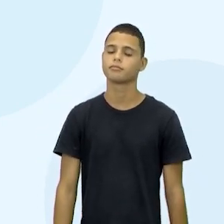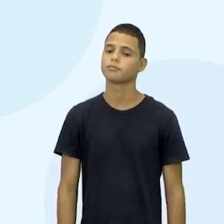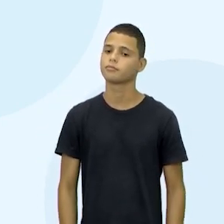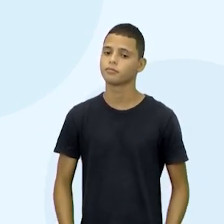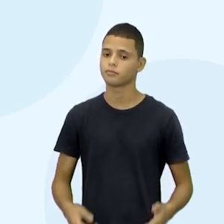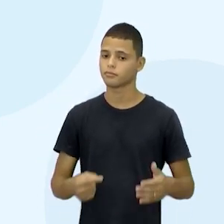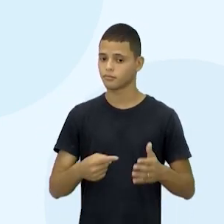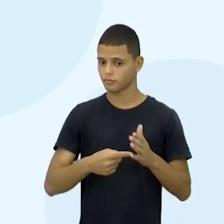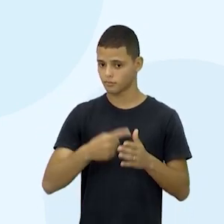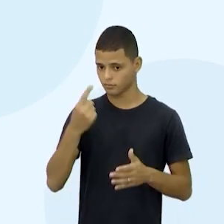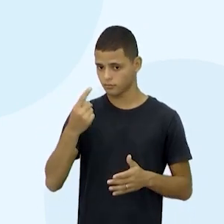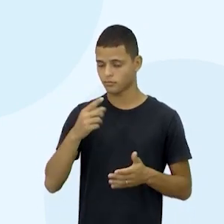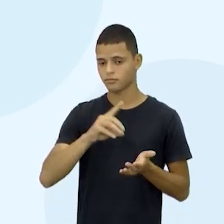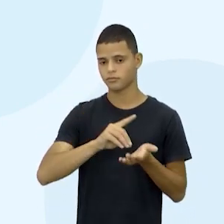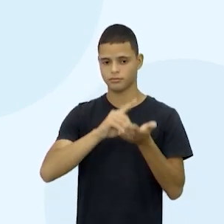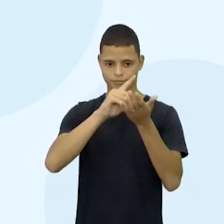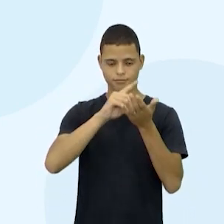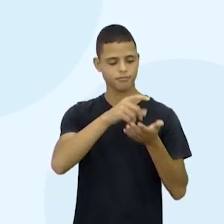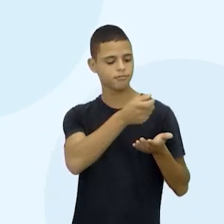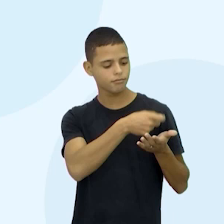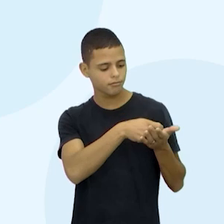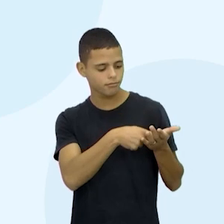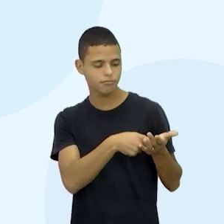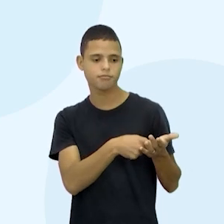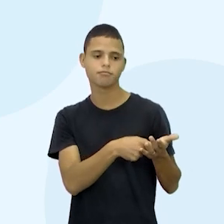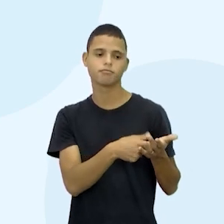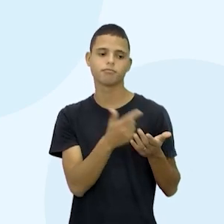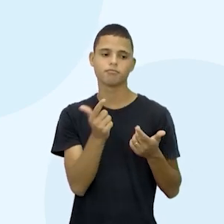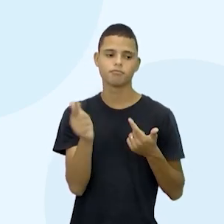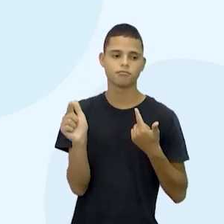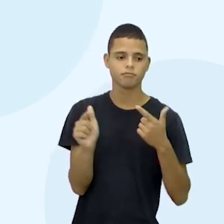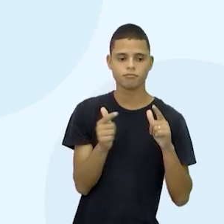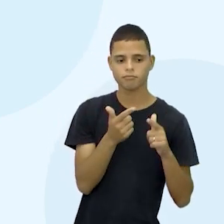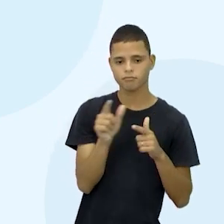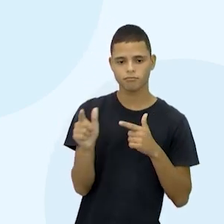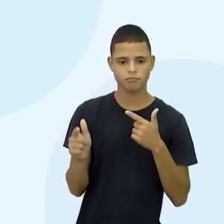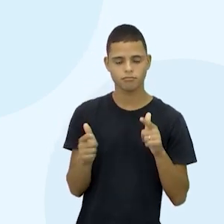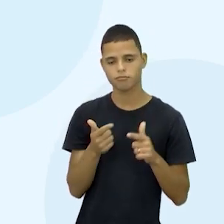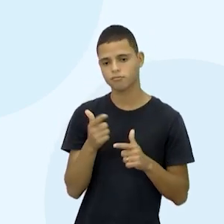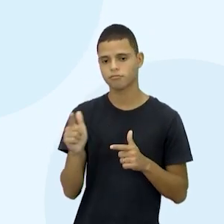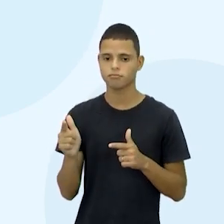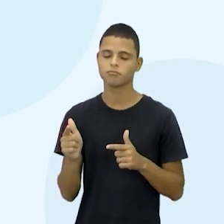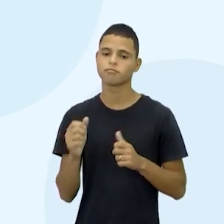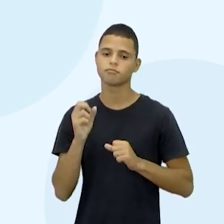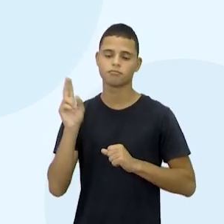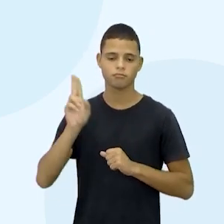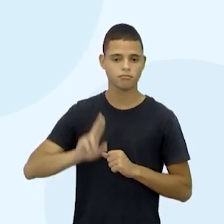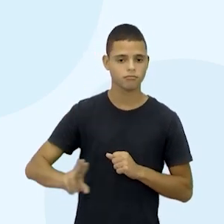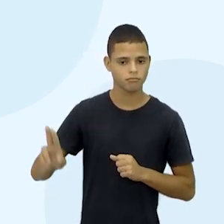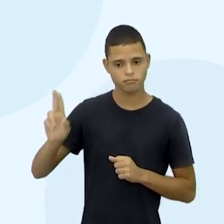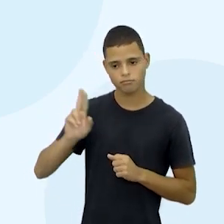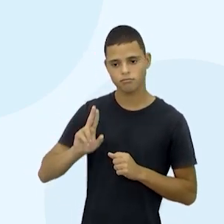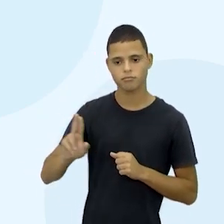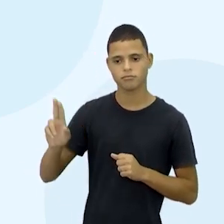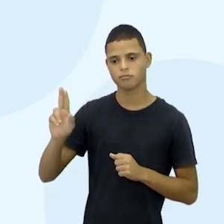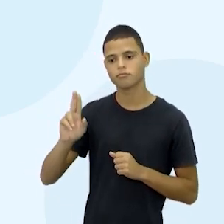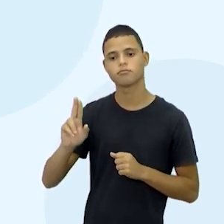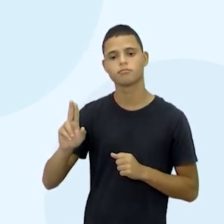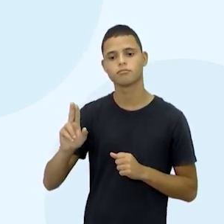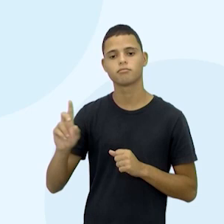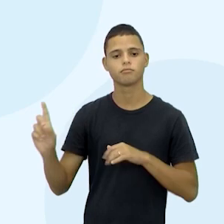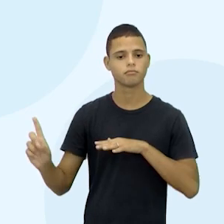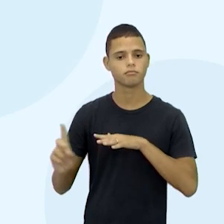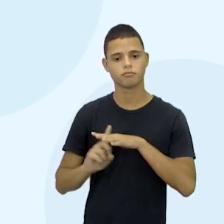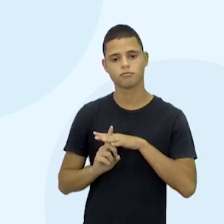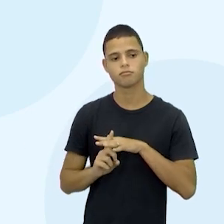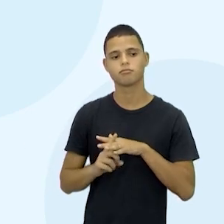Então, a primeira foi o diário de bordo, que a gente teve outros componentes usando essa integração. E